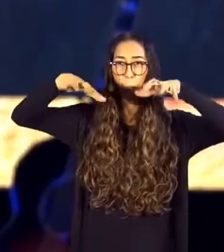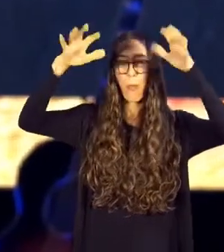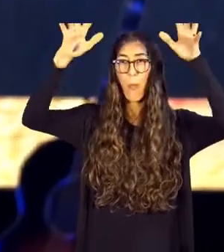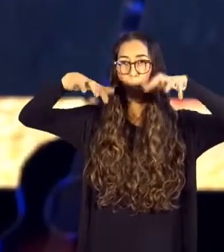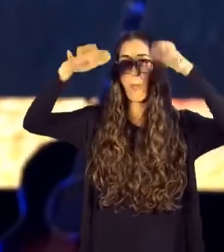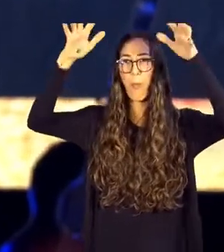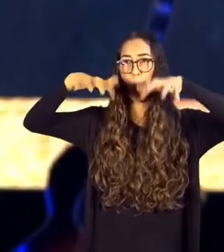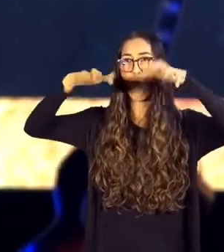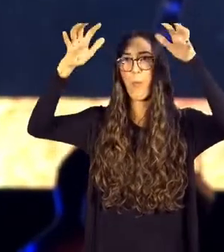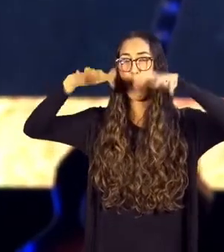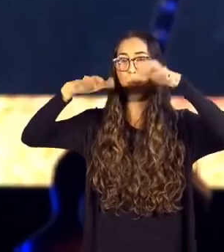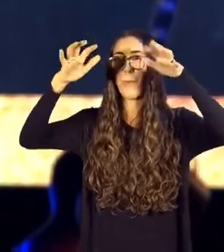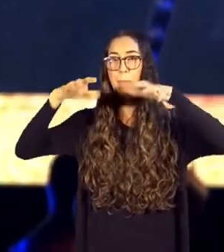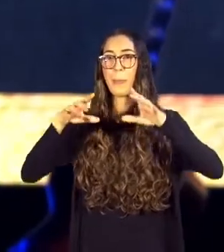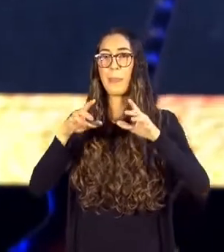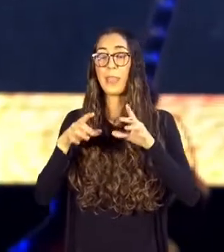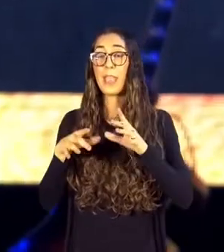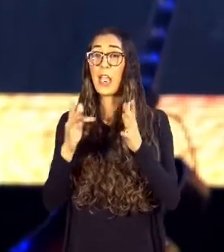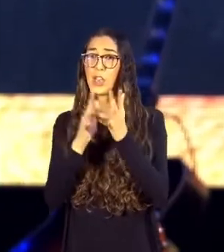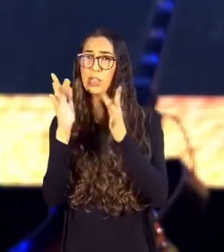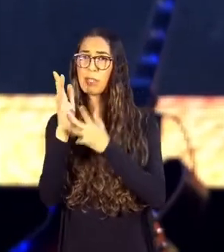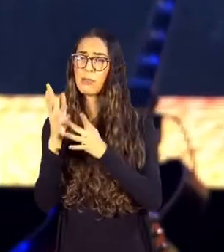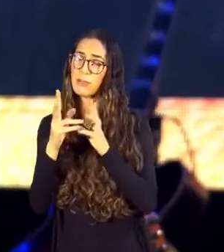tempestade. Acabou.